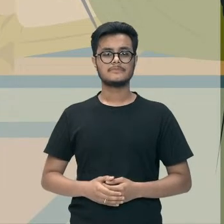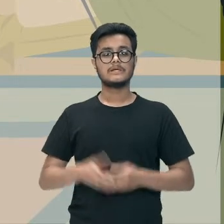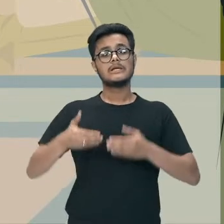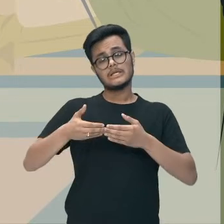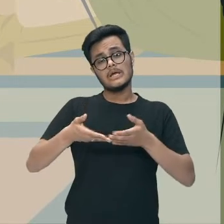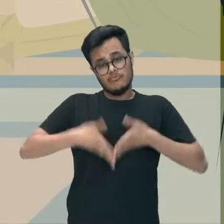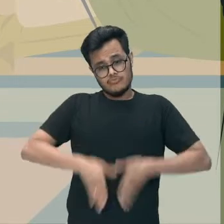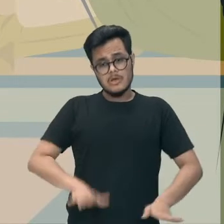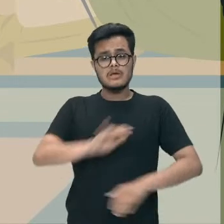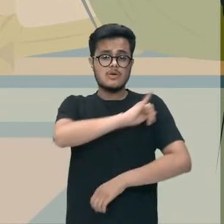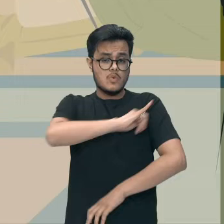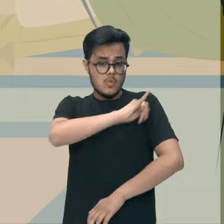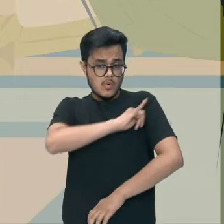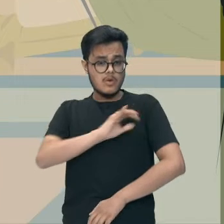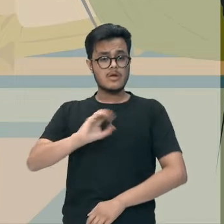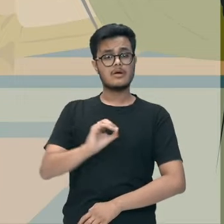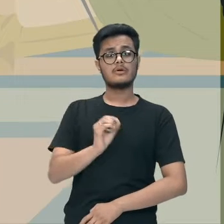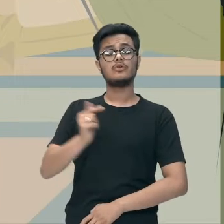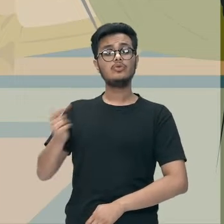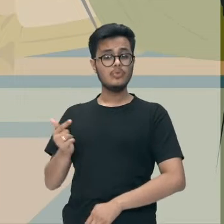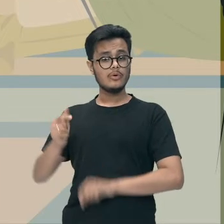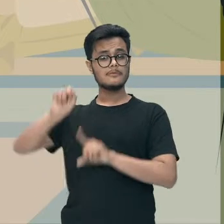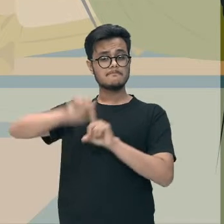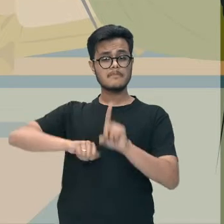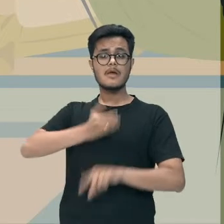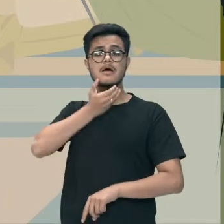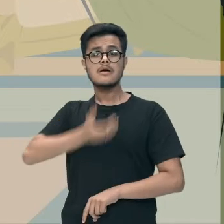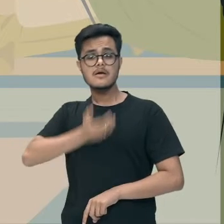Rio de Janeiro no dia 2 de dezembro de